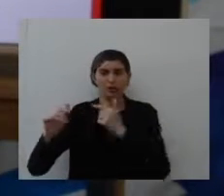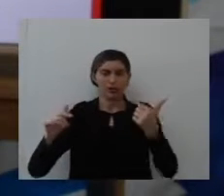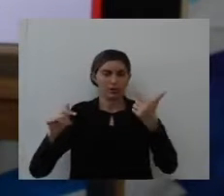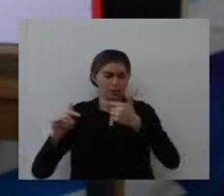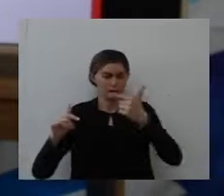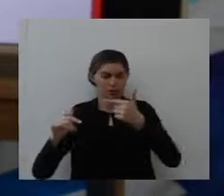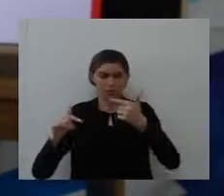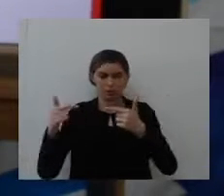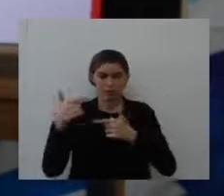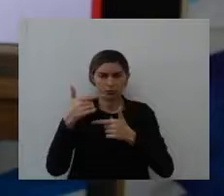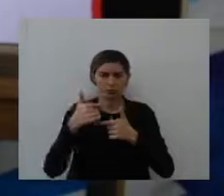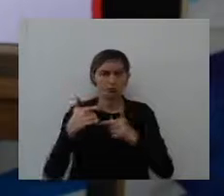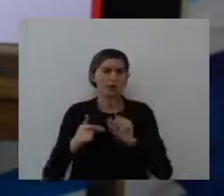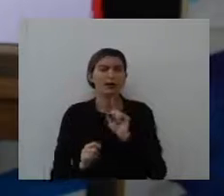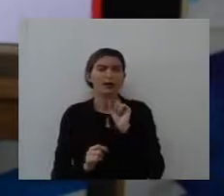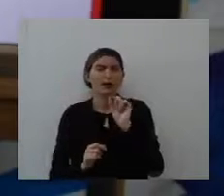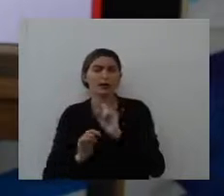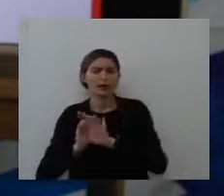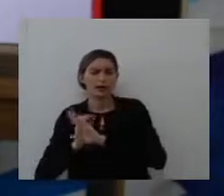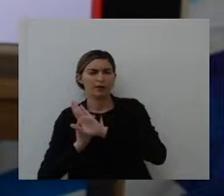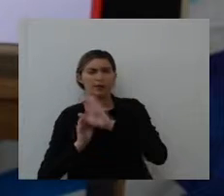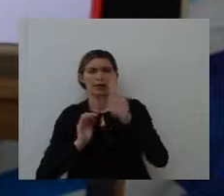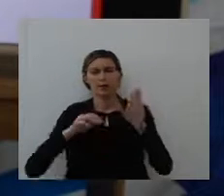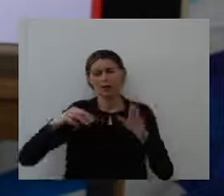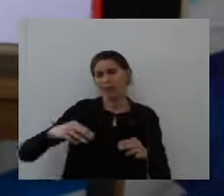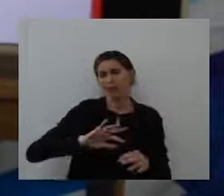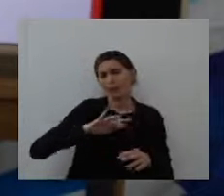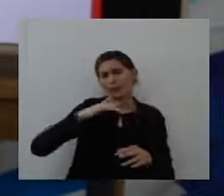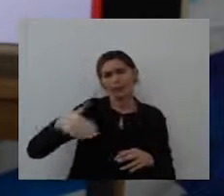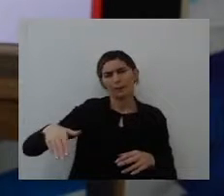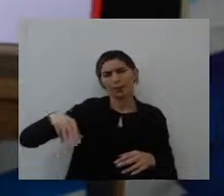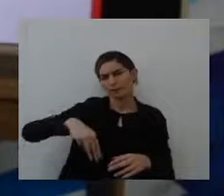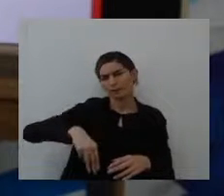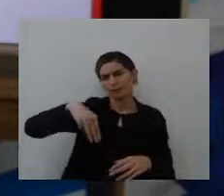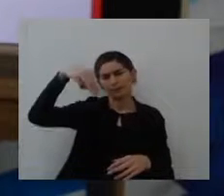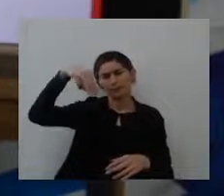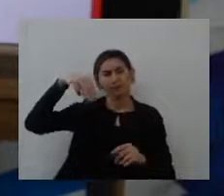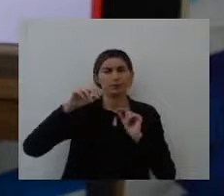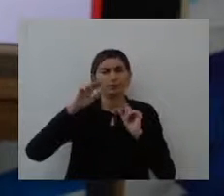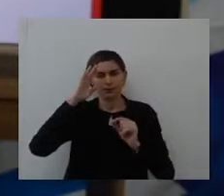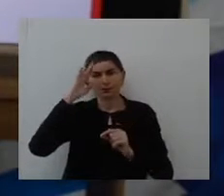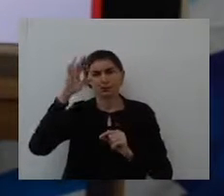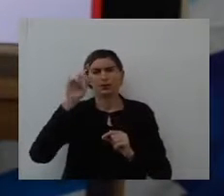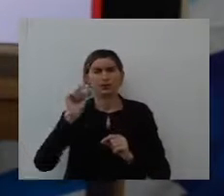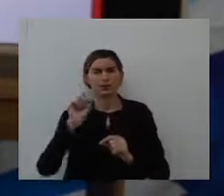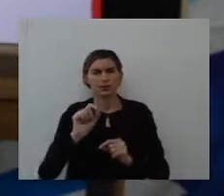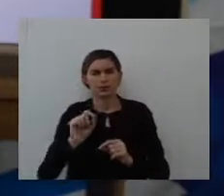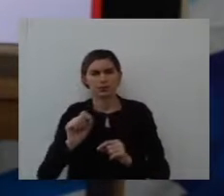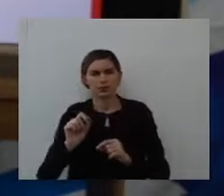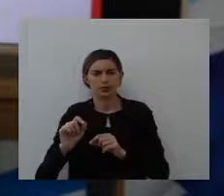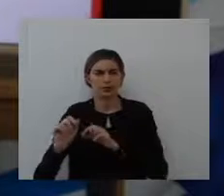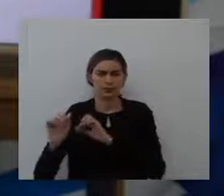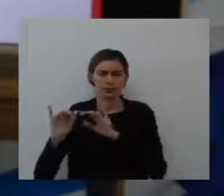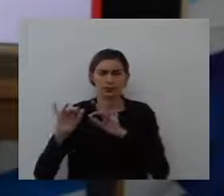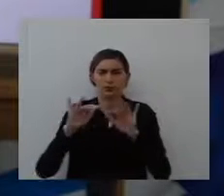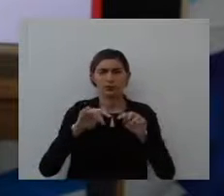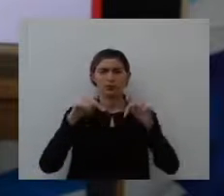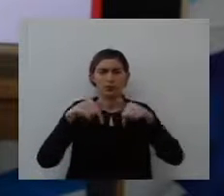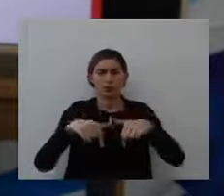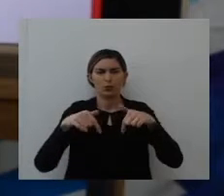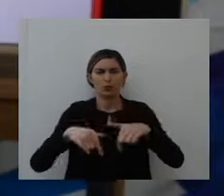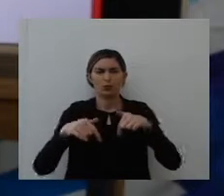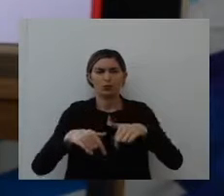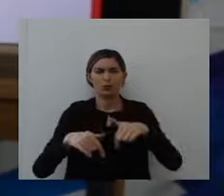segunda diáspora ela será em direção ao mar Mediterrâneo, região principalmente do que hoje